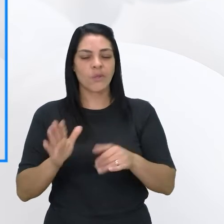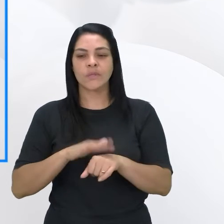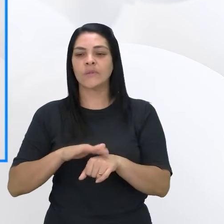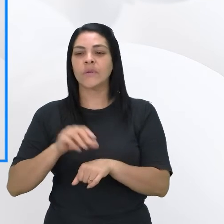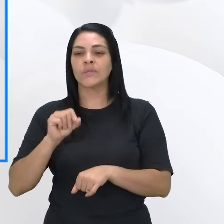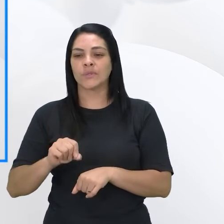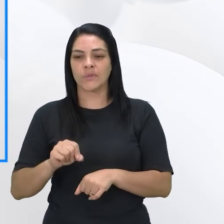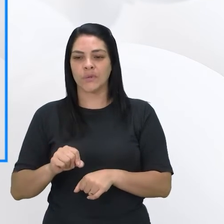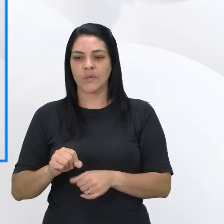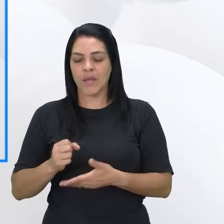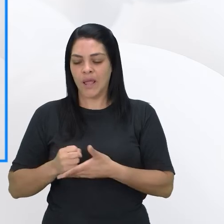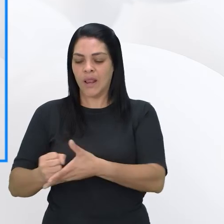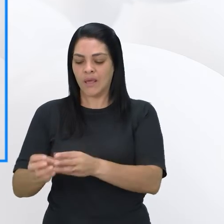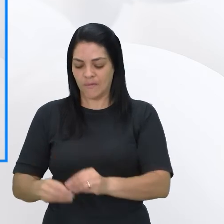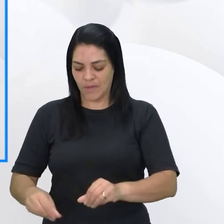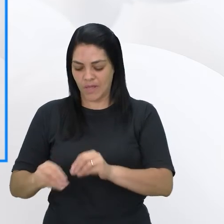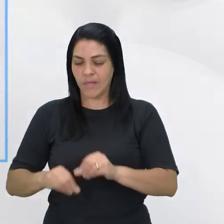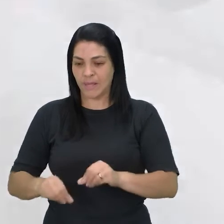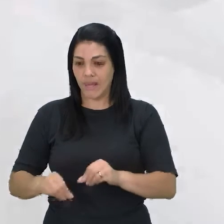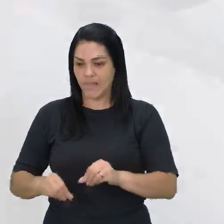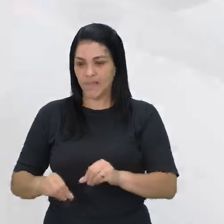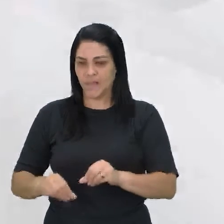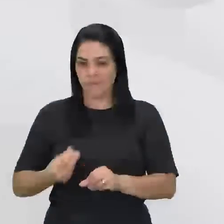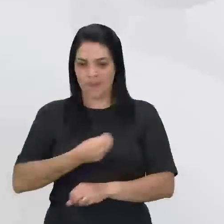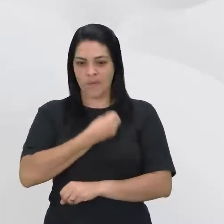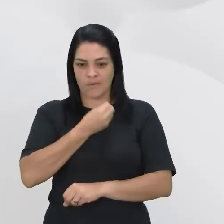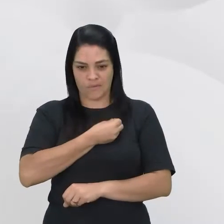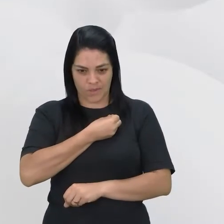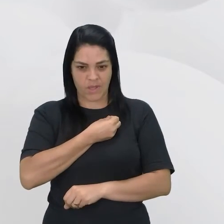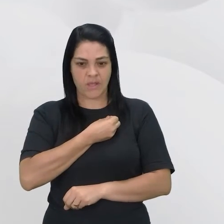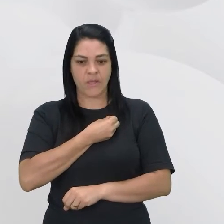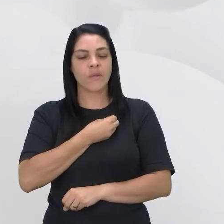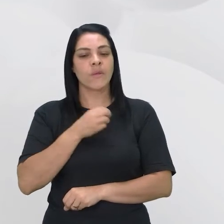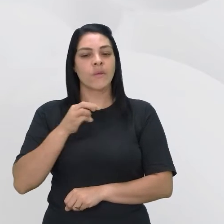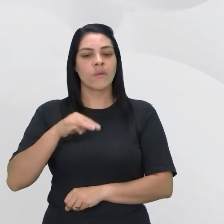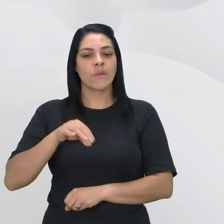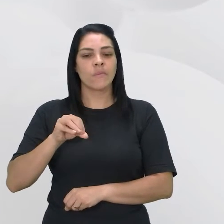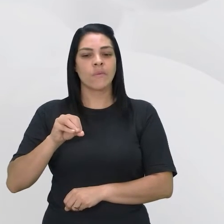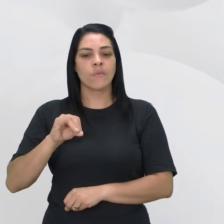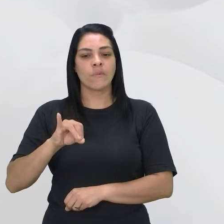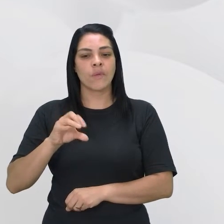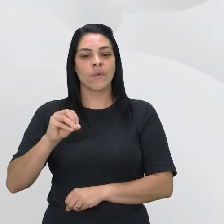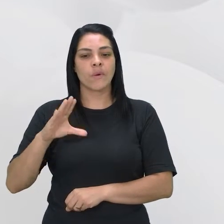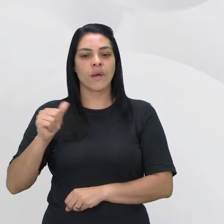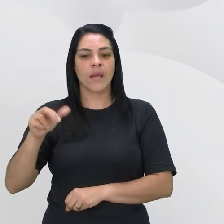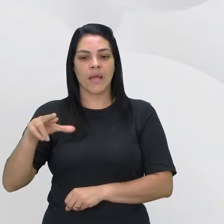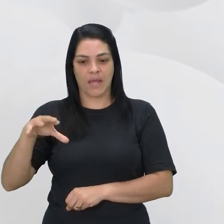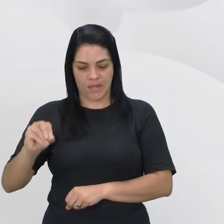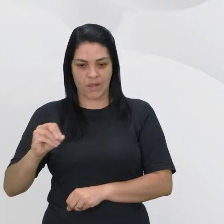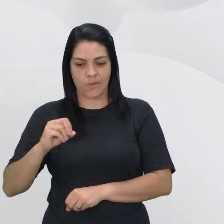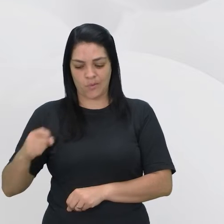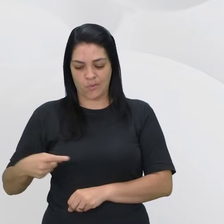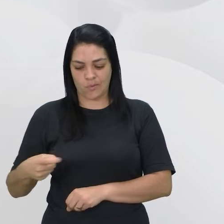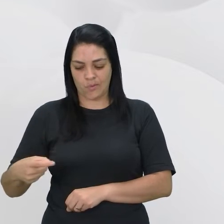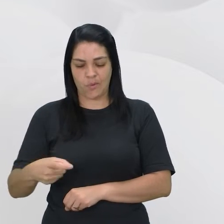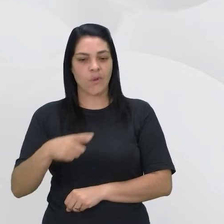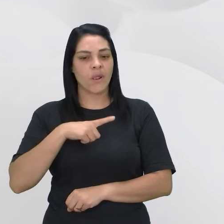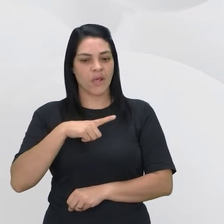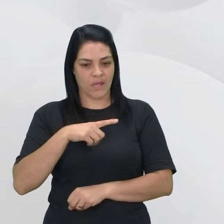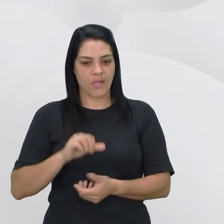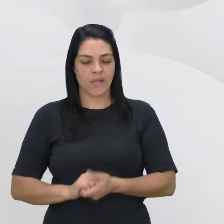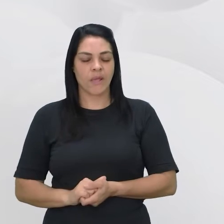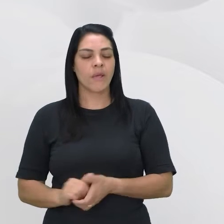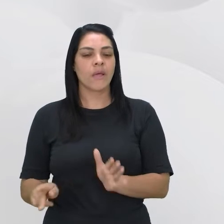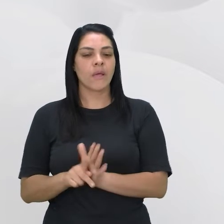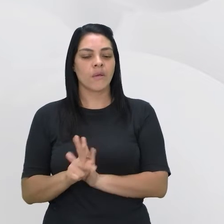uma amostra de solo muito vivo, normalmente dos minhocários, composteira, né, das próprias educadoras e educadores da